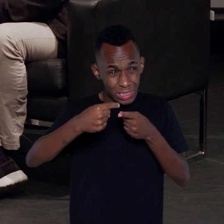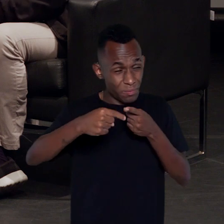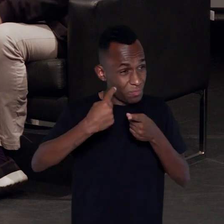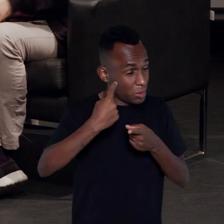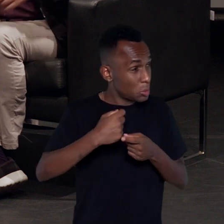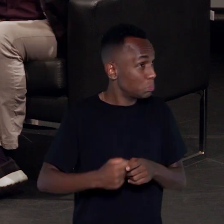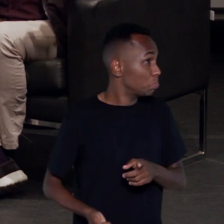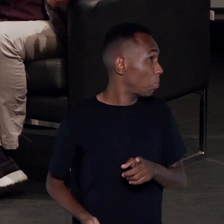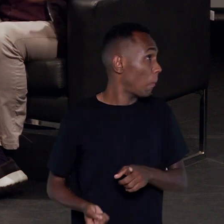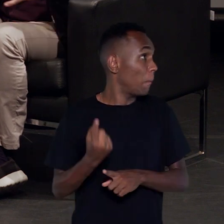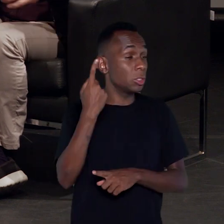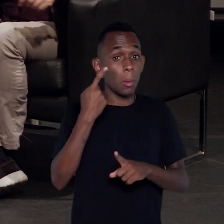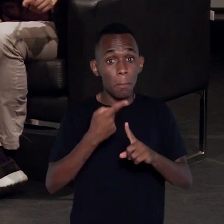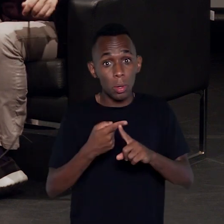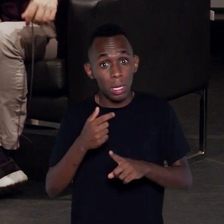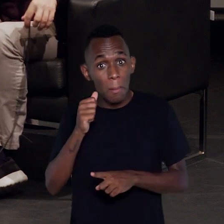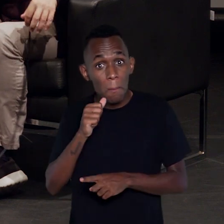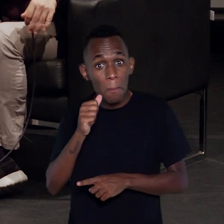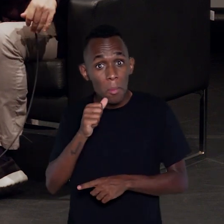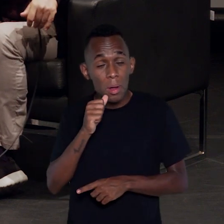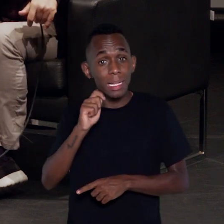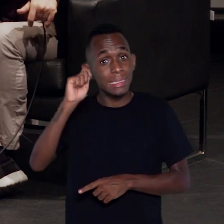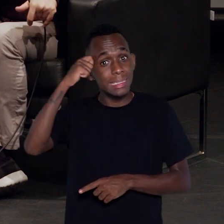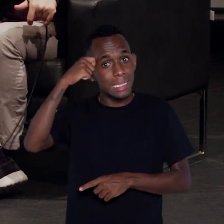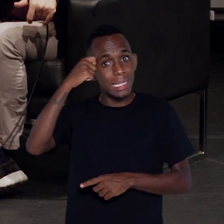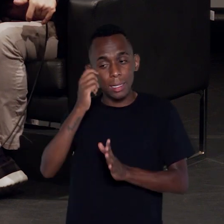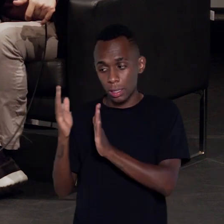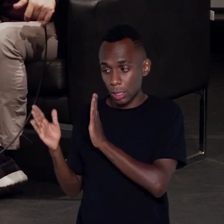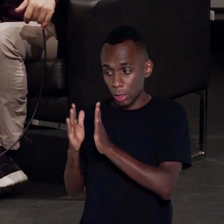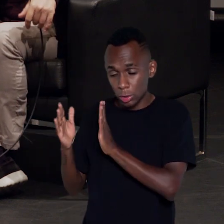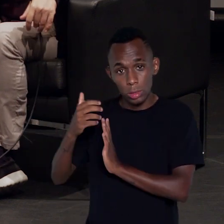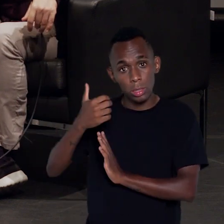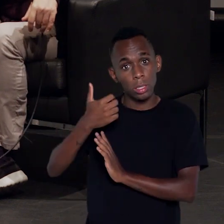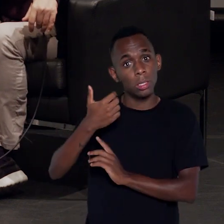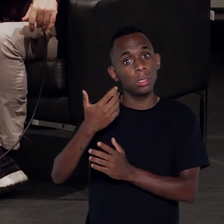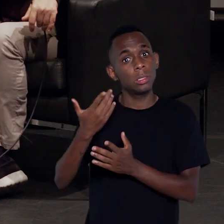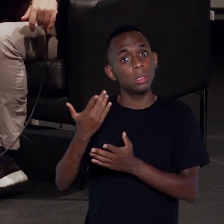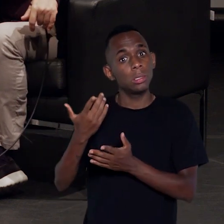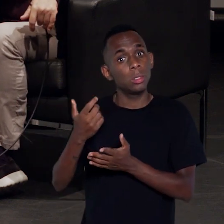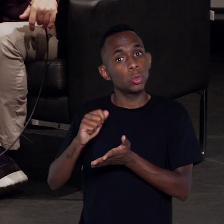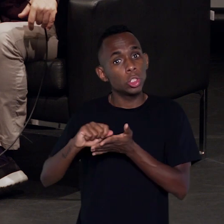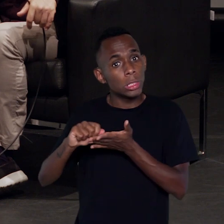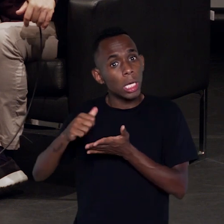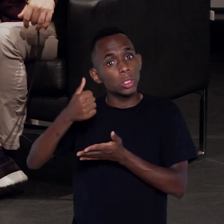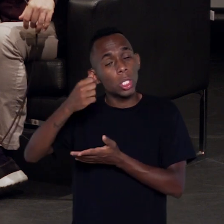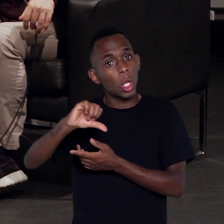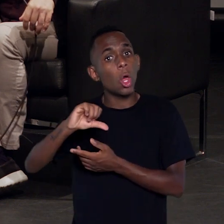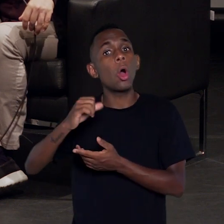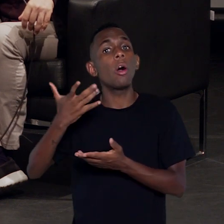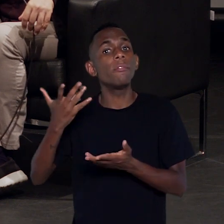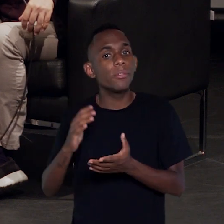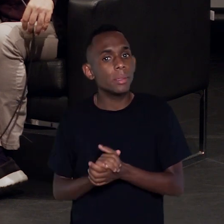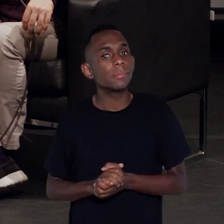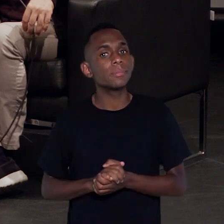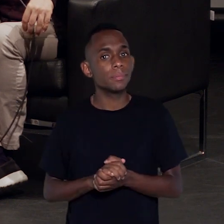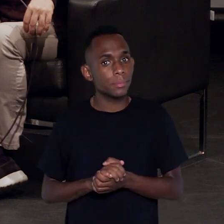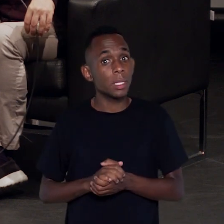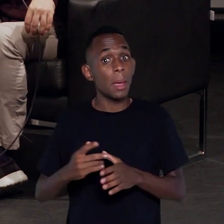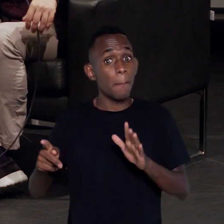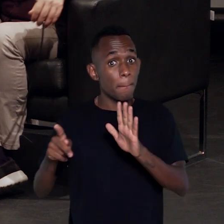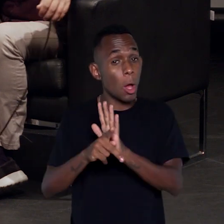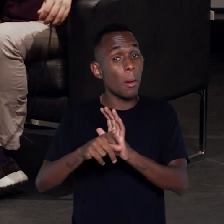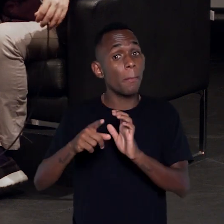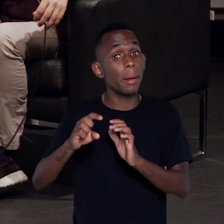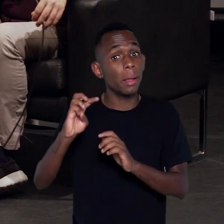enfrentado absurdos. Era uma mulher negra, né, no século XIX, num país onde a escravidão ainda era vigente,